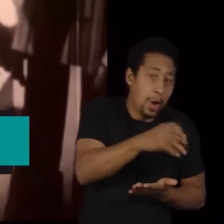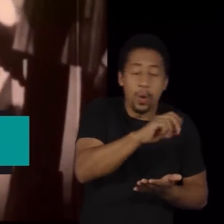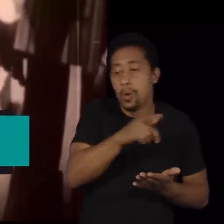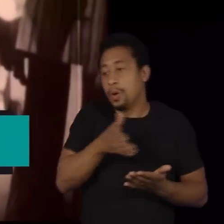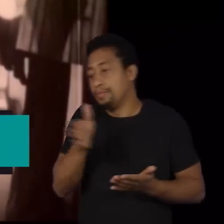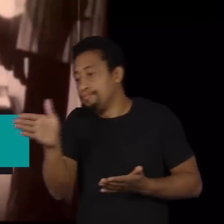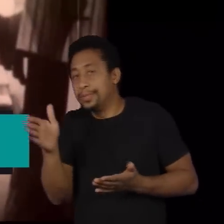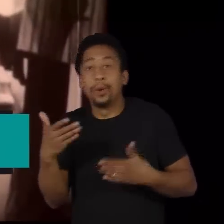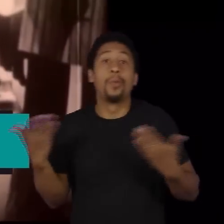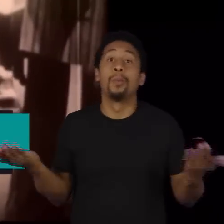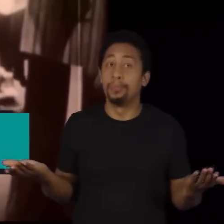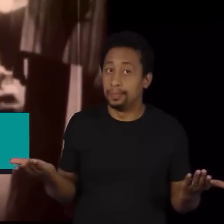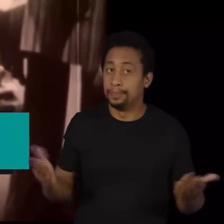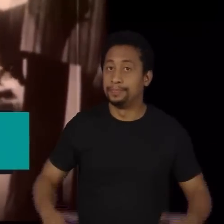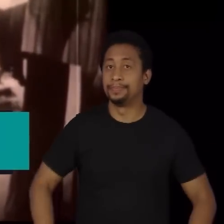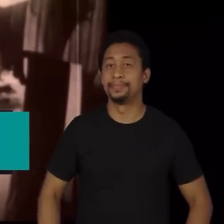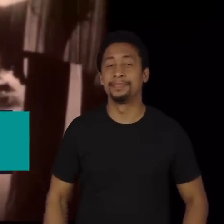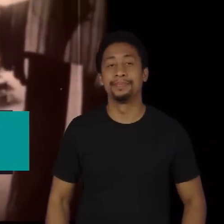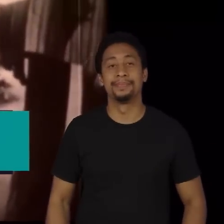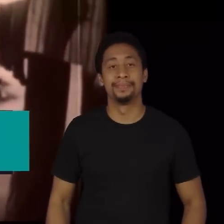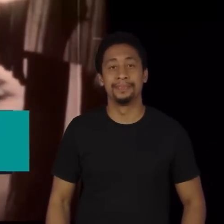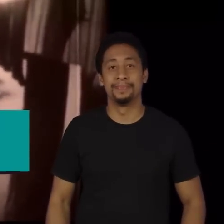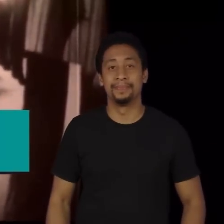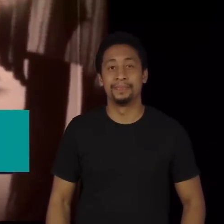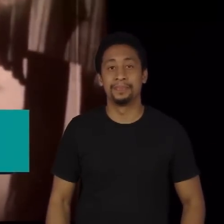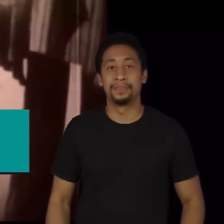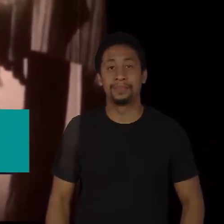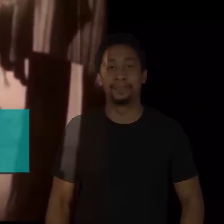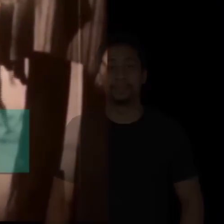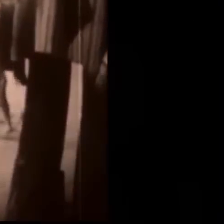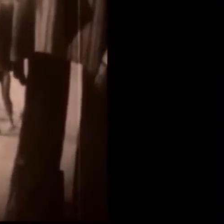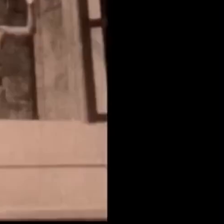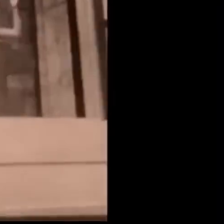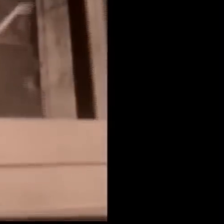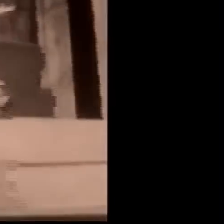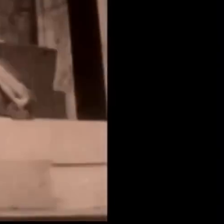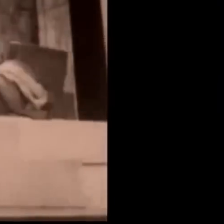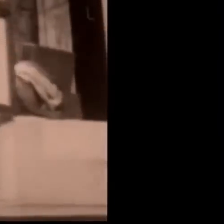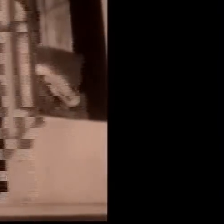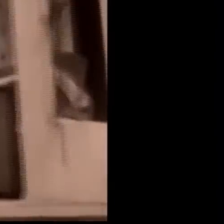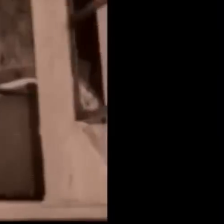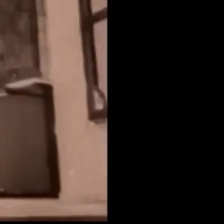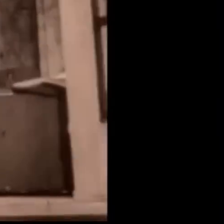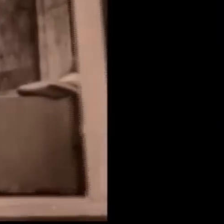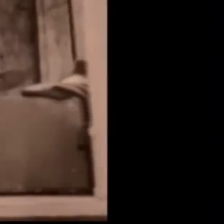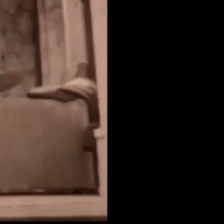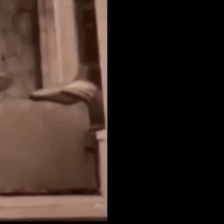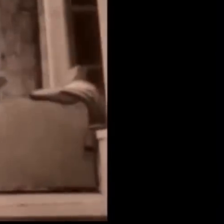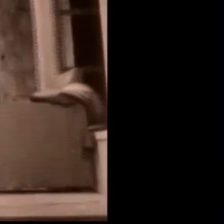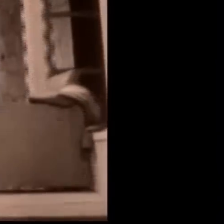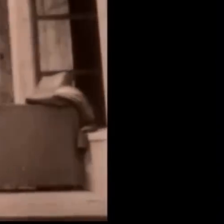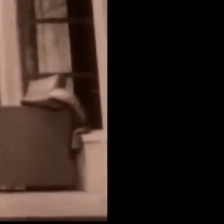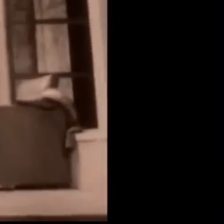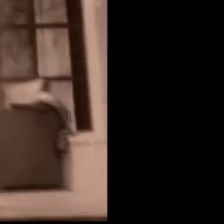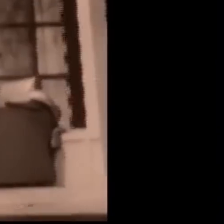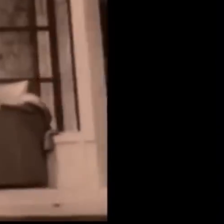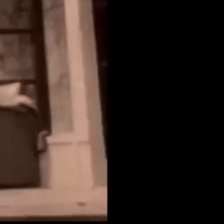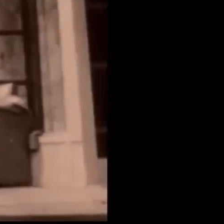tanto ver triunfar a impunidade, o bicho, o